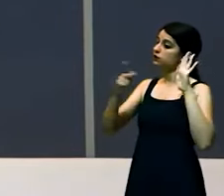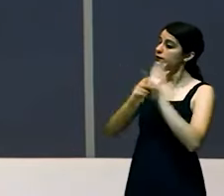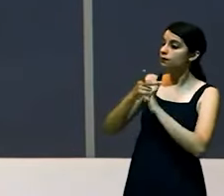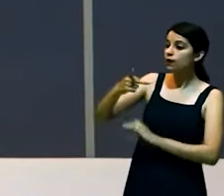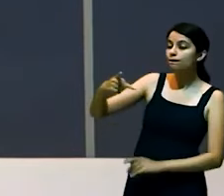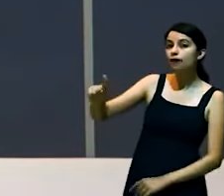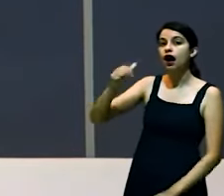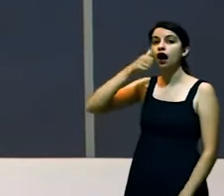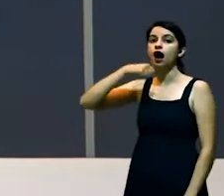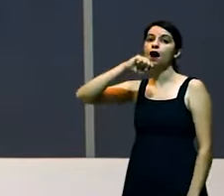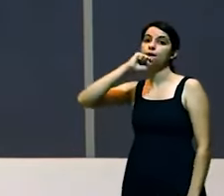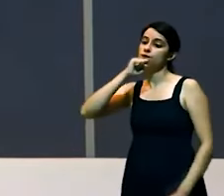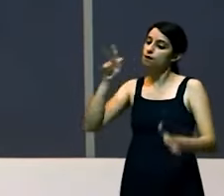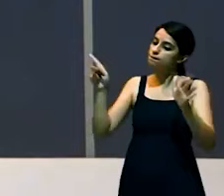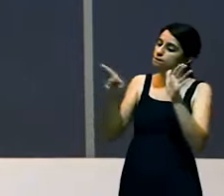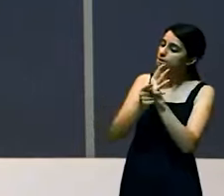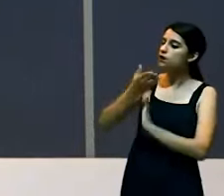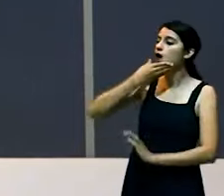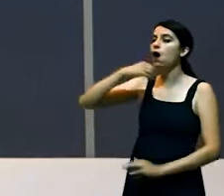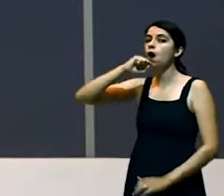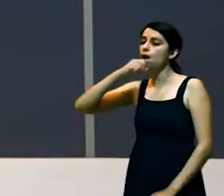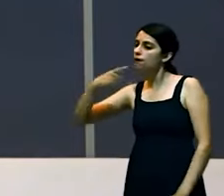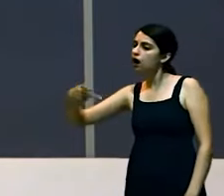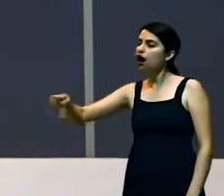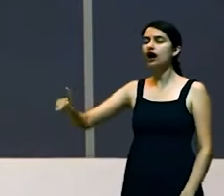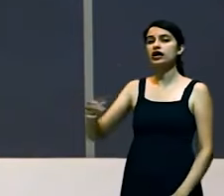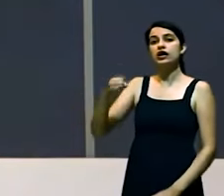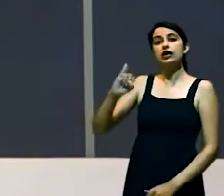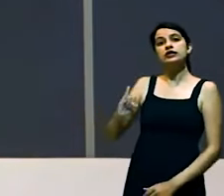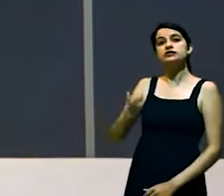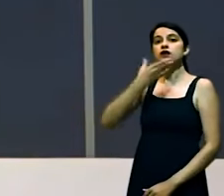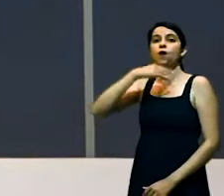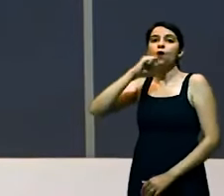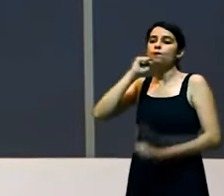se ele te abençoar, você volta a conversar comigo.